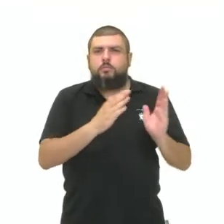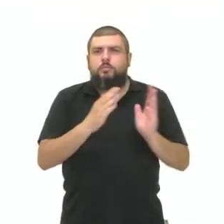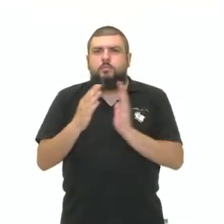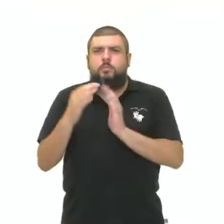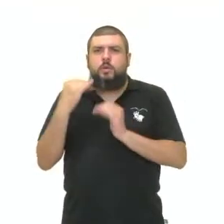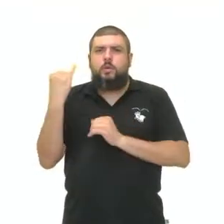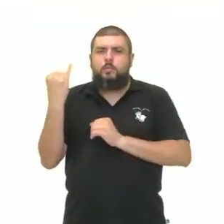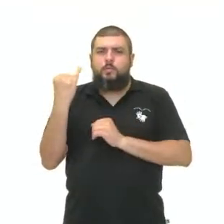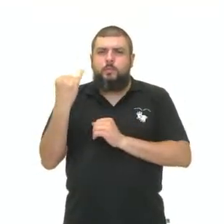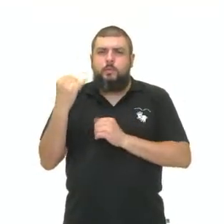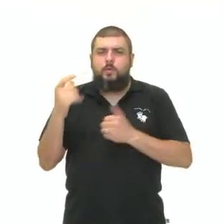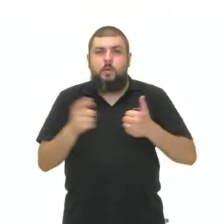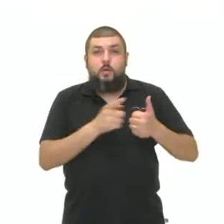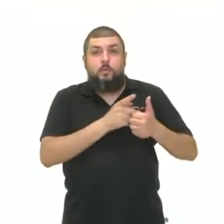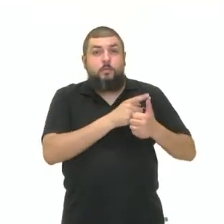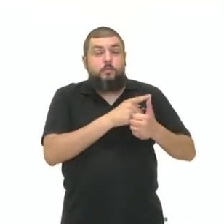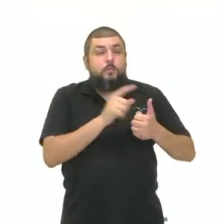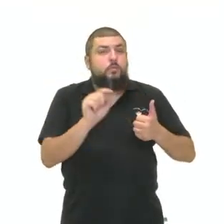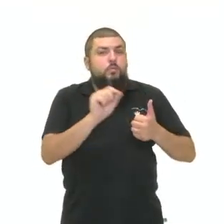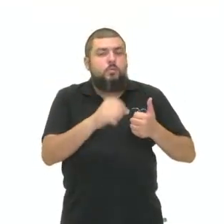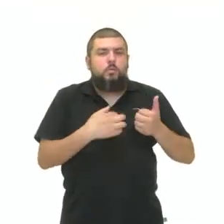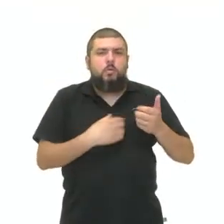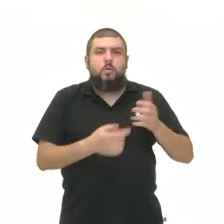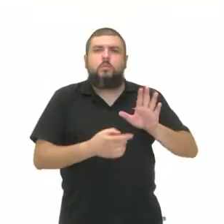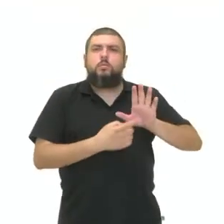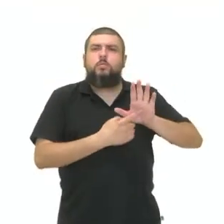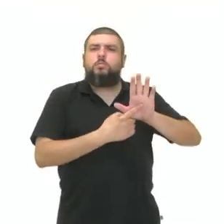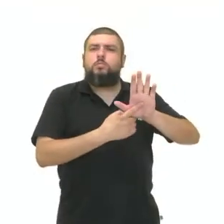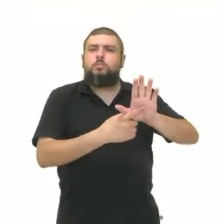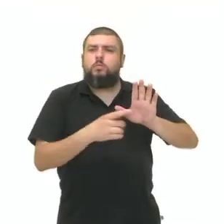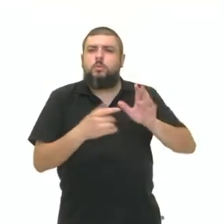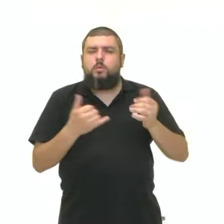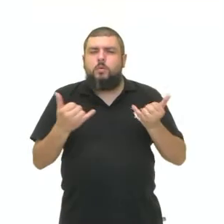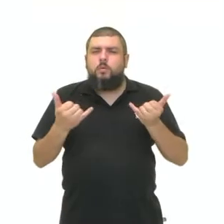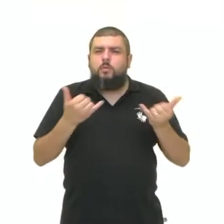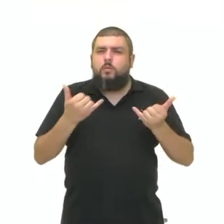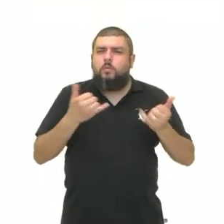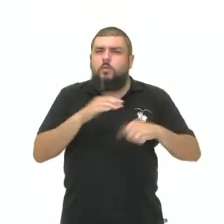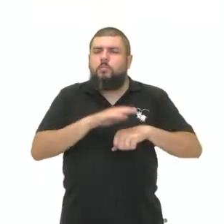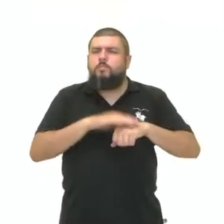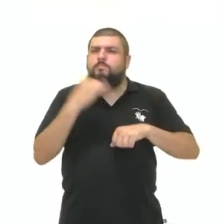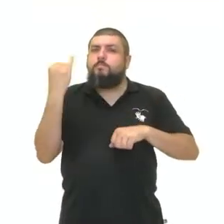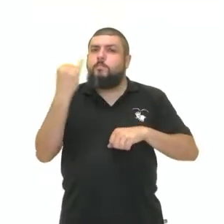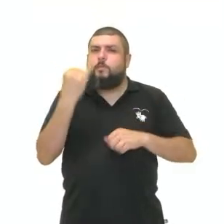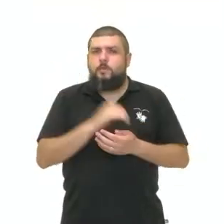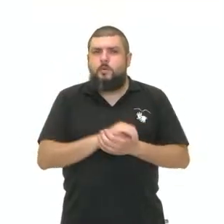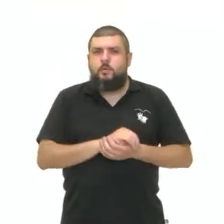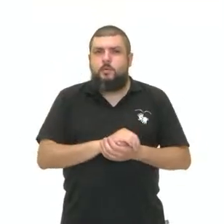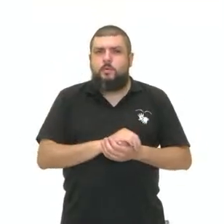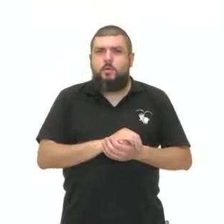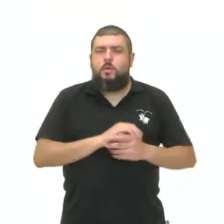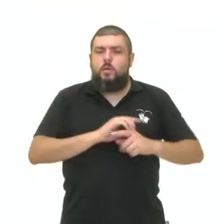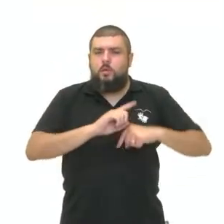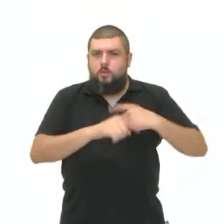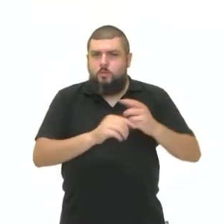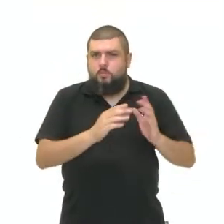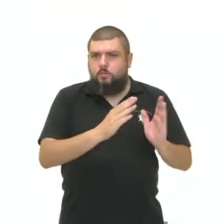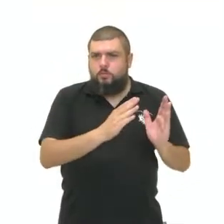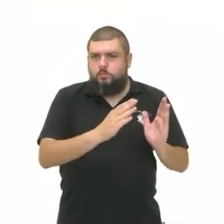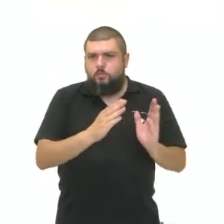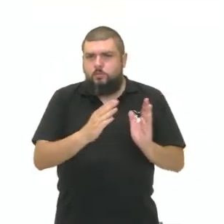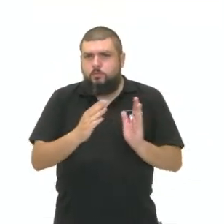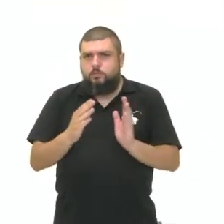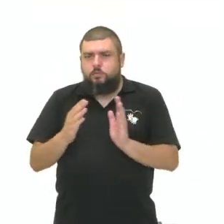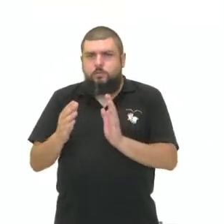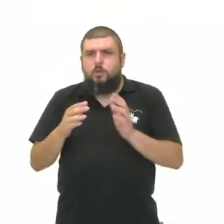notícia. Primeiro são apresentadas as informações mais importantes. E na sequência nós temos o corpo da notícia, que tem o papel